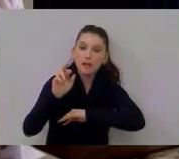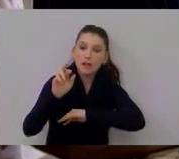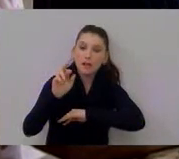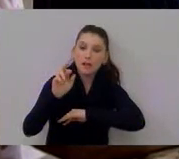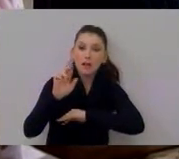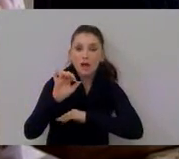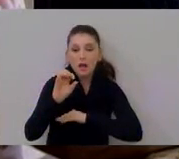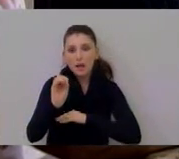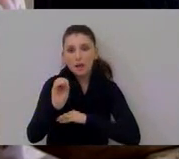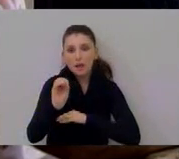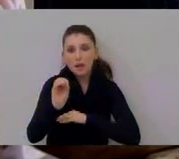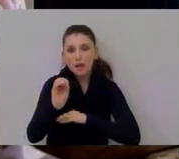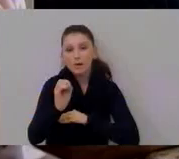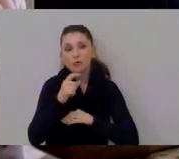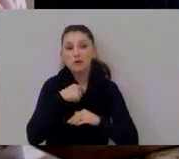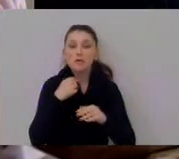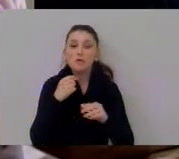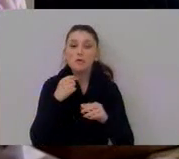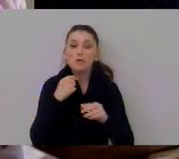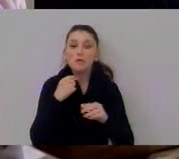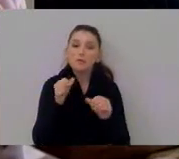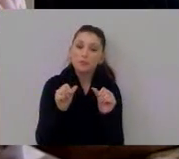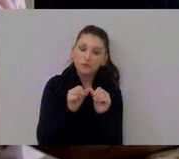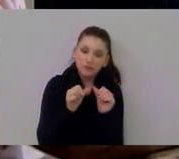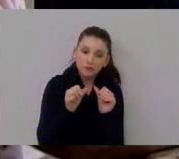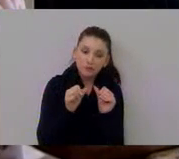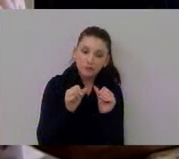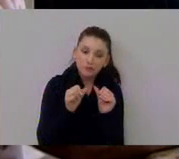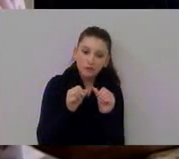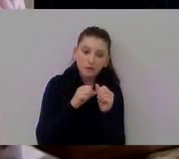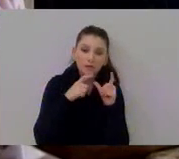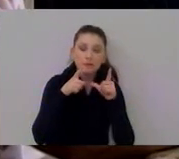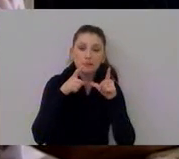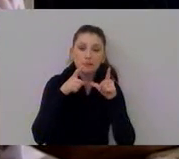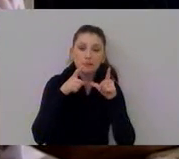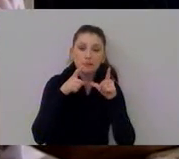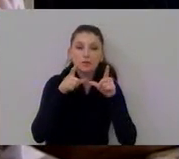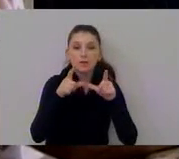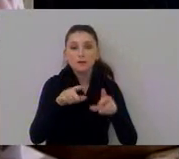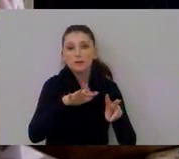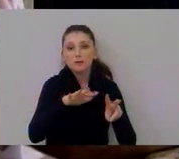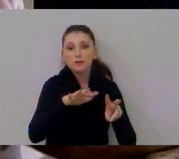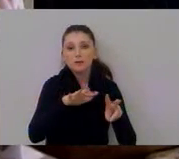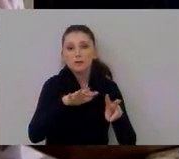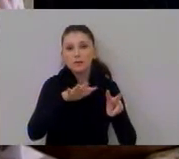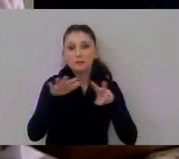sei que o pessoal, muitas pessoas já me pediram